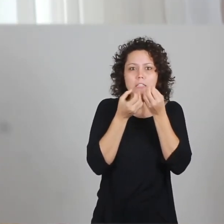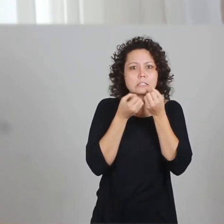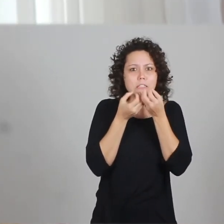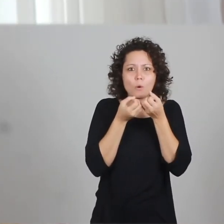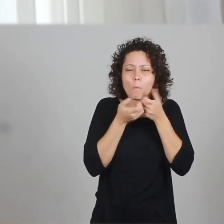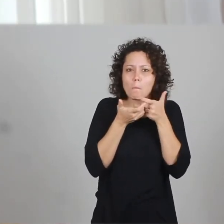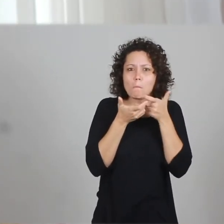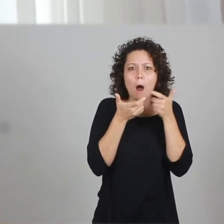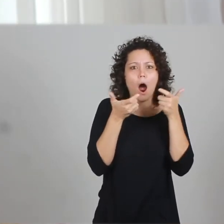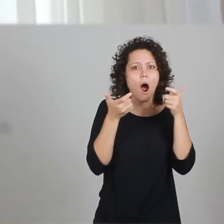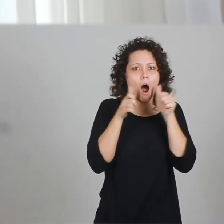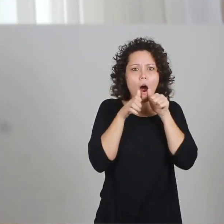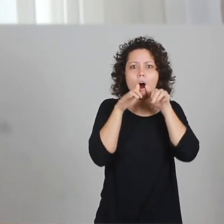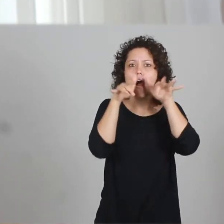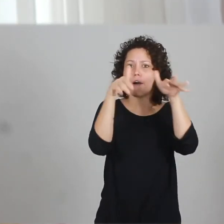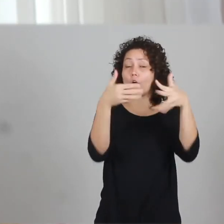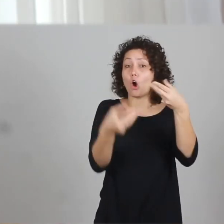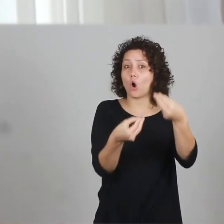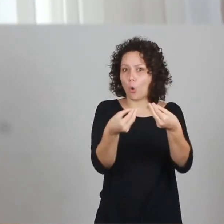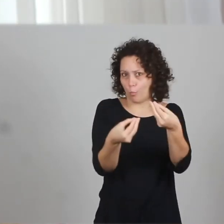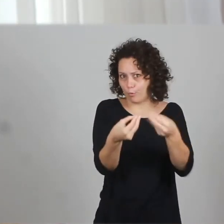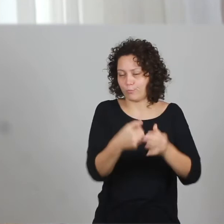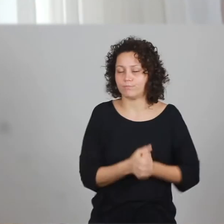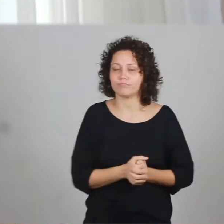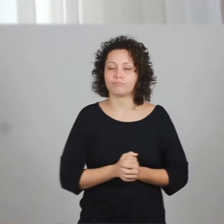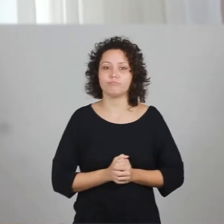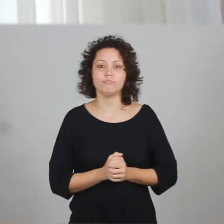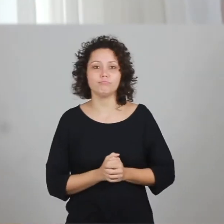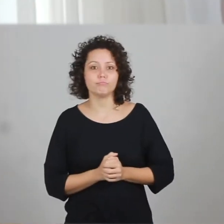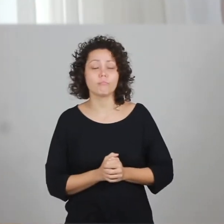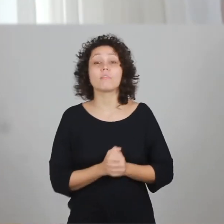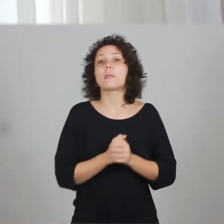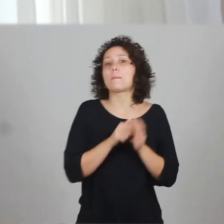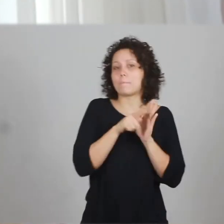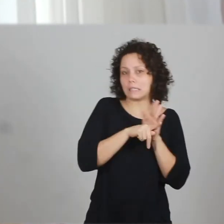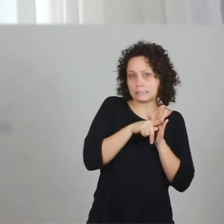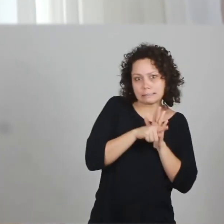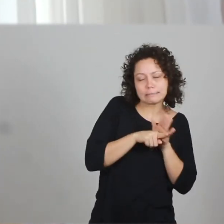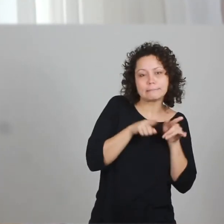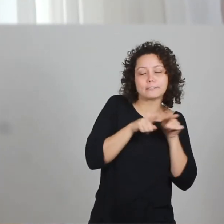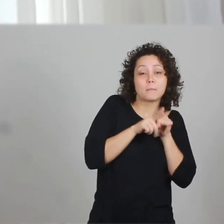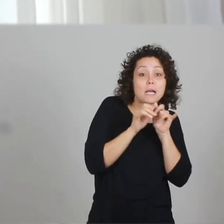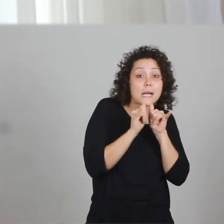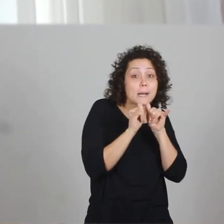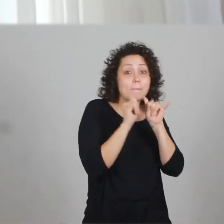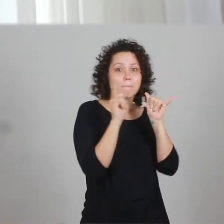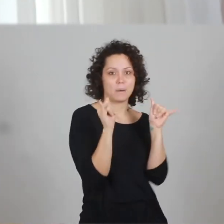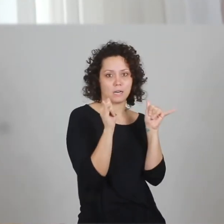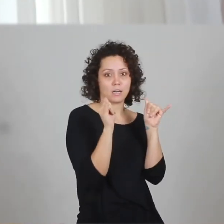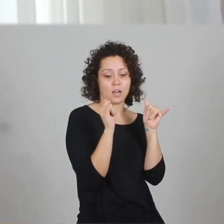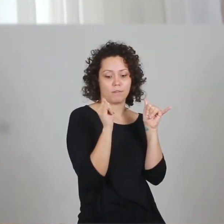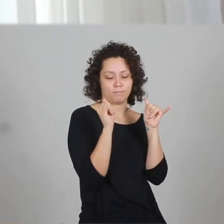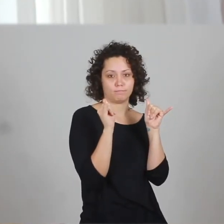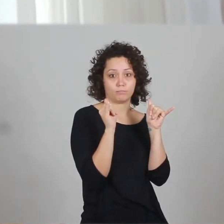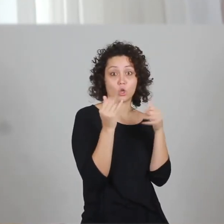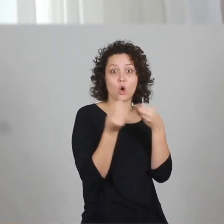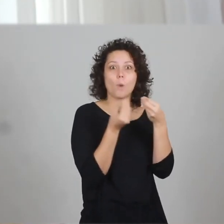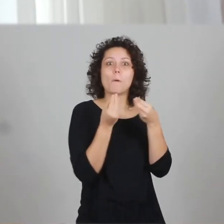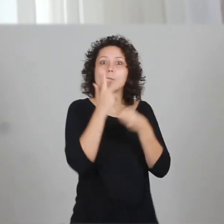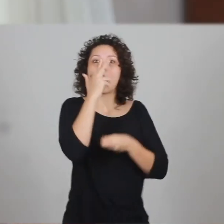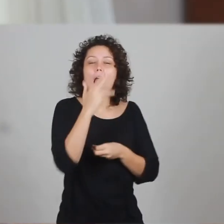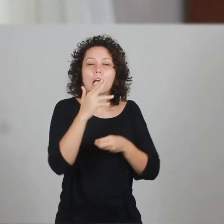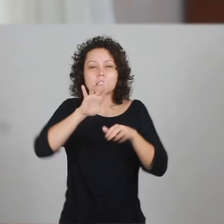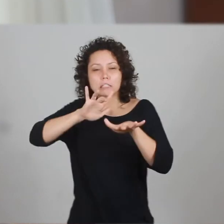gente já falou das pesquisas e também das campanhas, como é que elas podem ventilar e colocar num grande